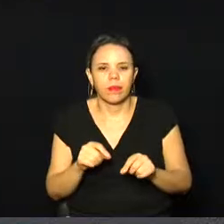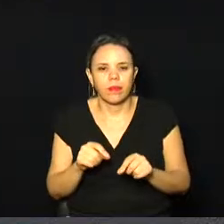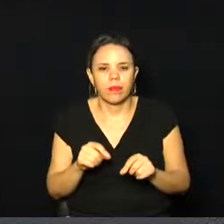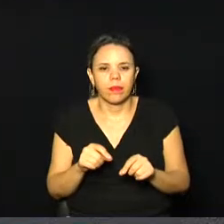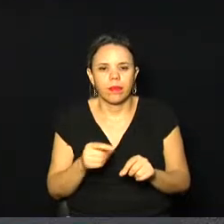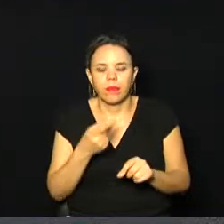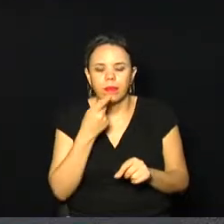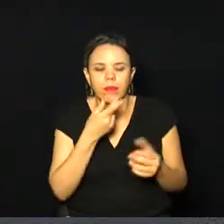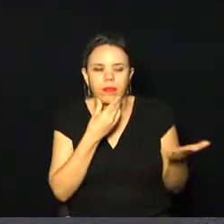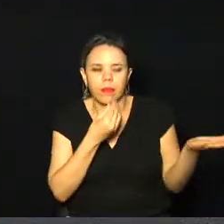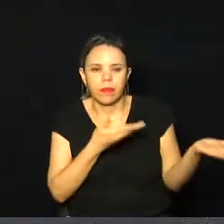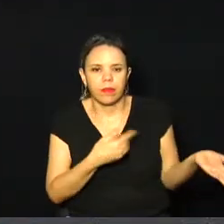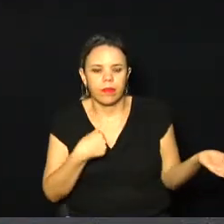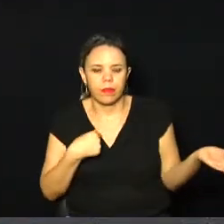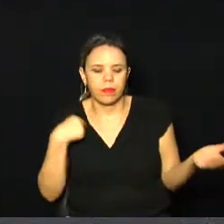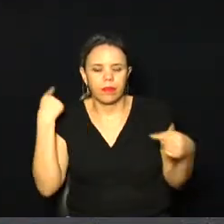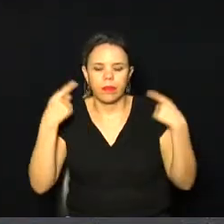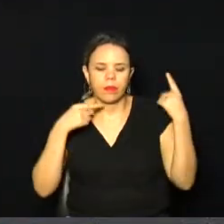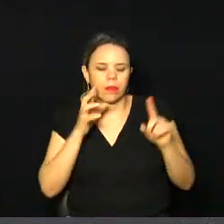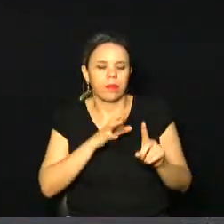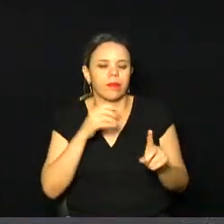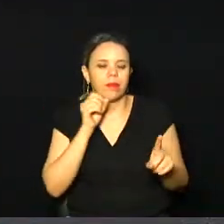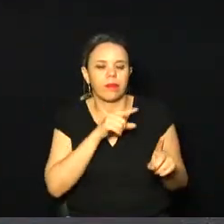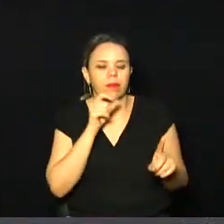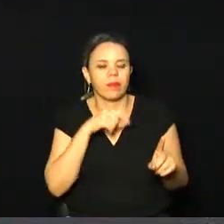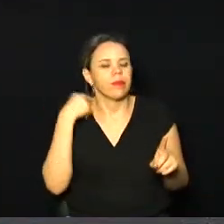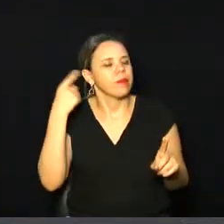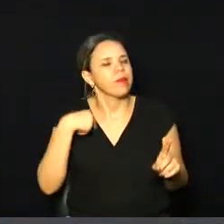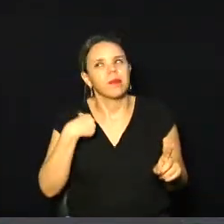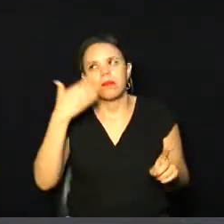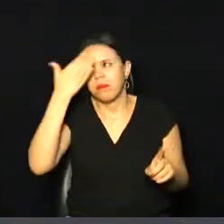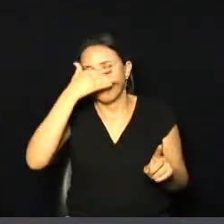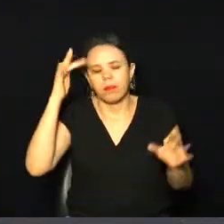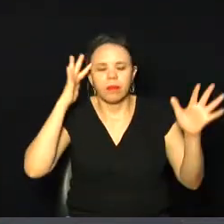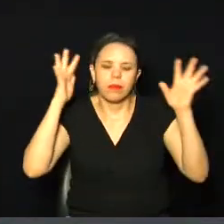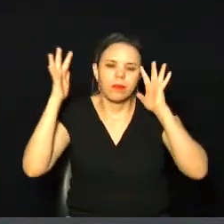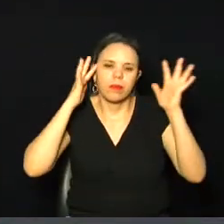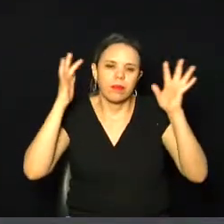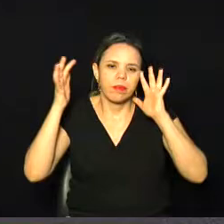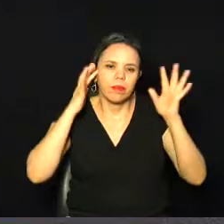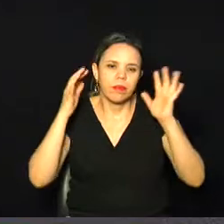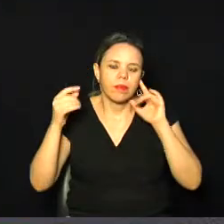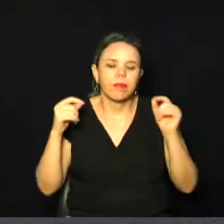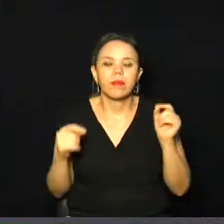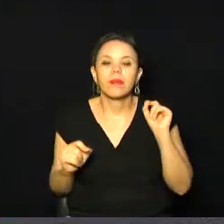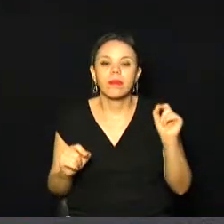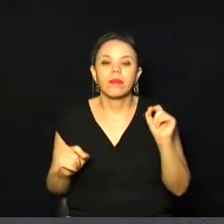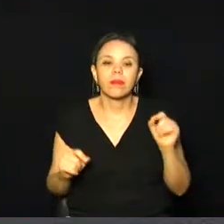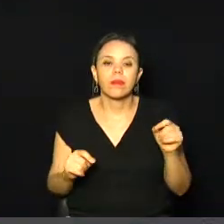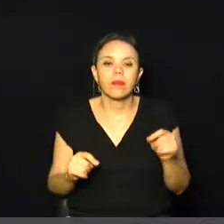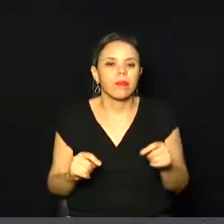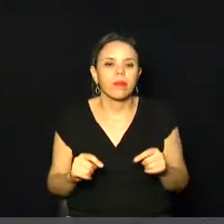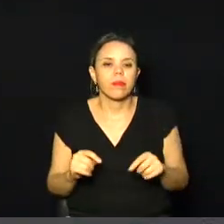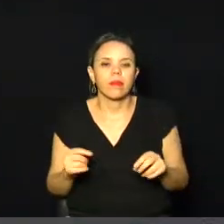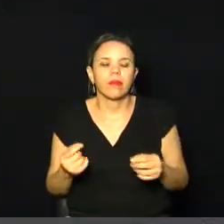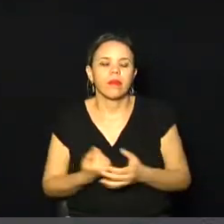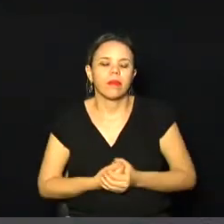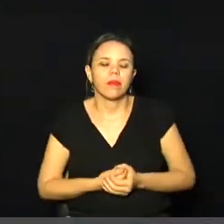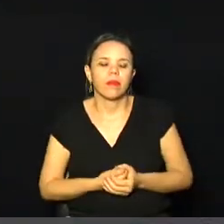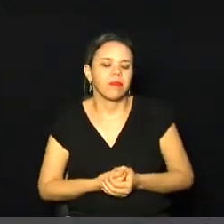ele fala que eu sou louca, então eu vejo coisas onde não tem. Então, talvez tenha essa ideia do quê? Então, eu não estou num relacionamento